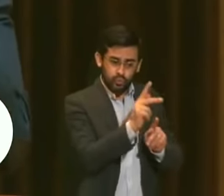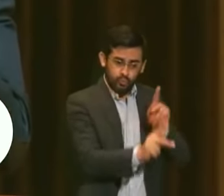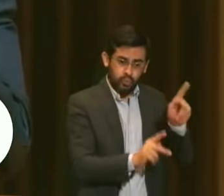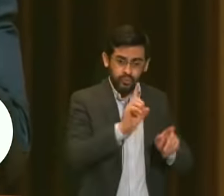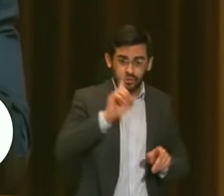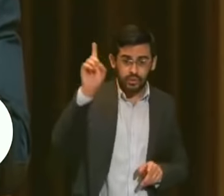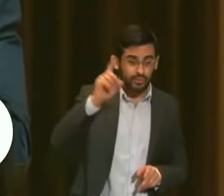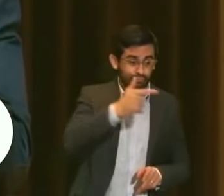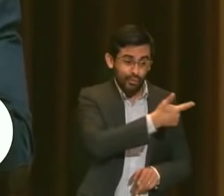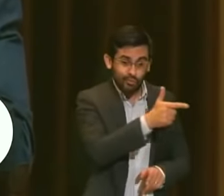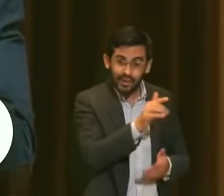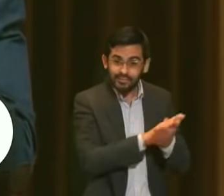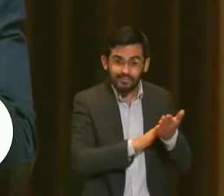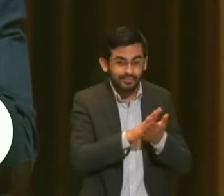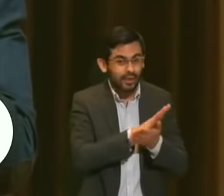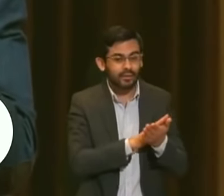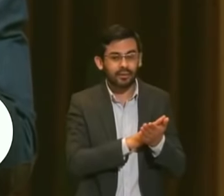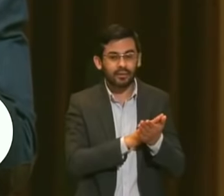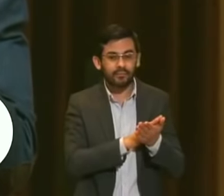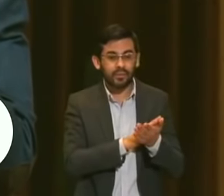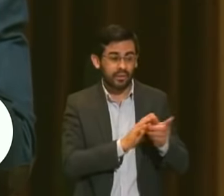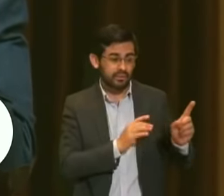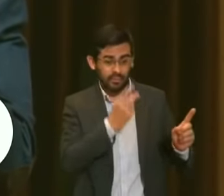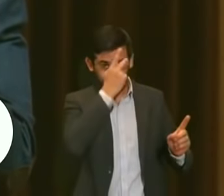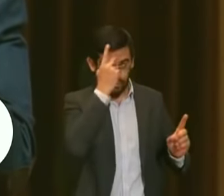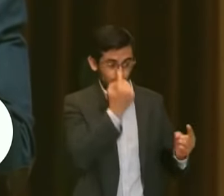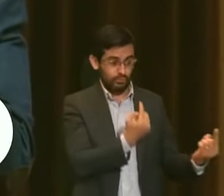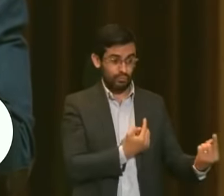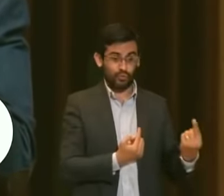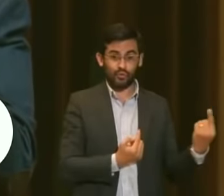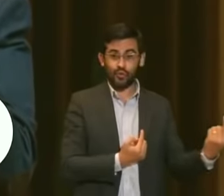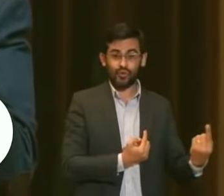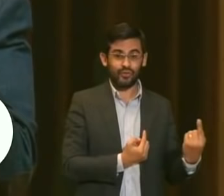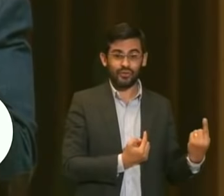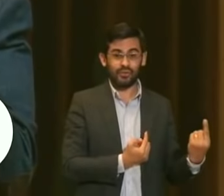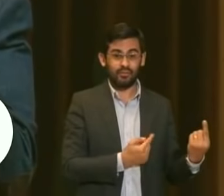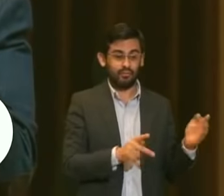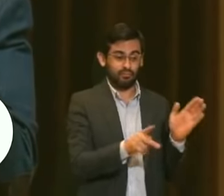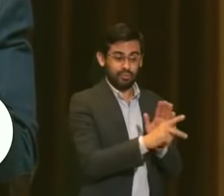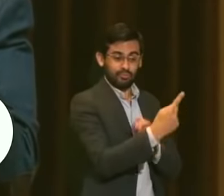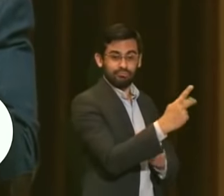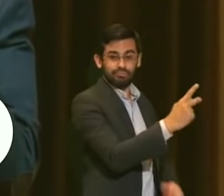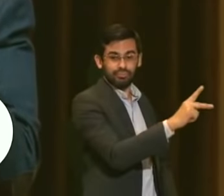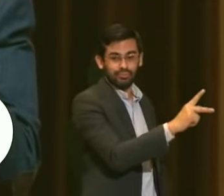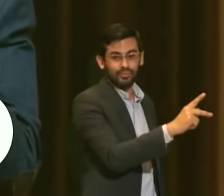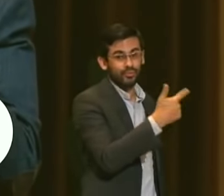ser retirada. E essa pessoa está por conta e risco dela mesmo.